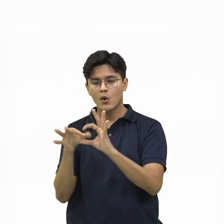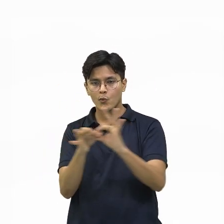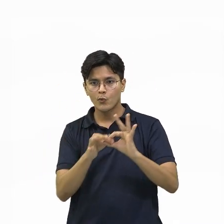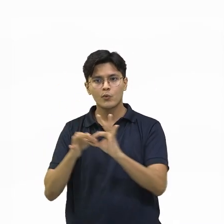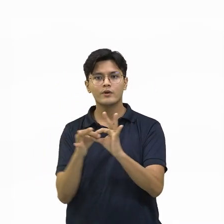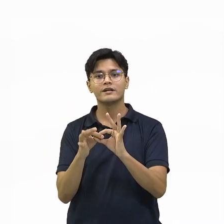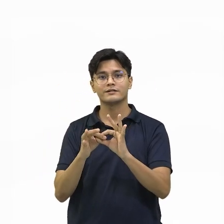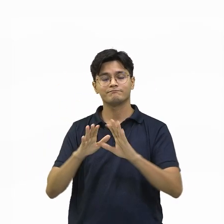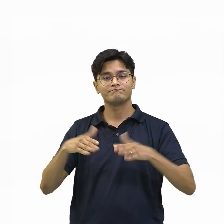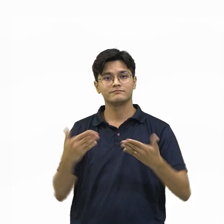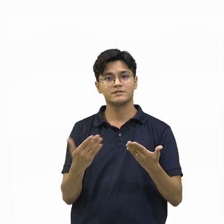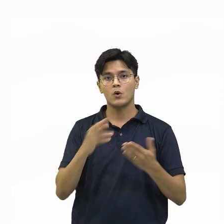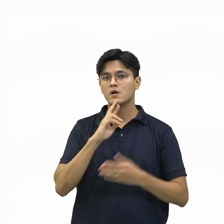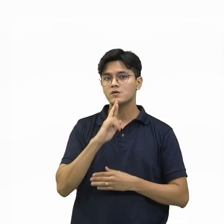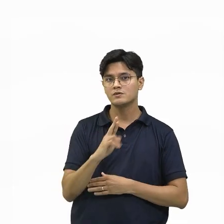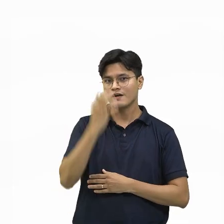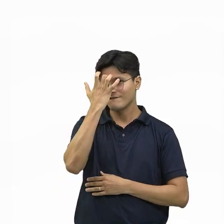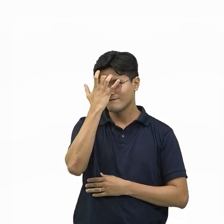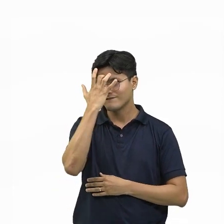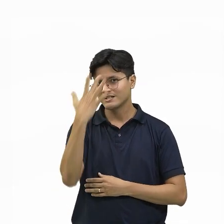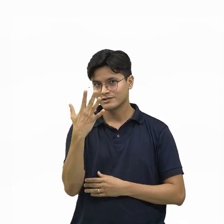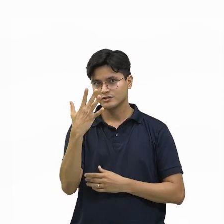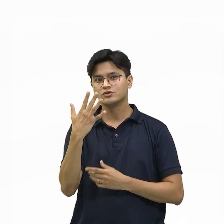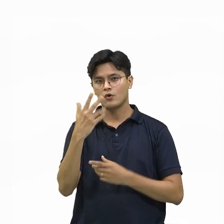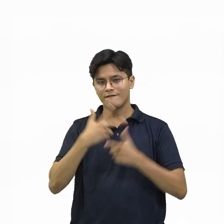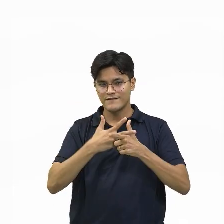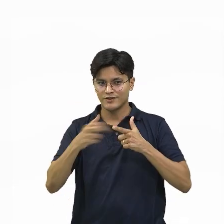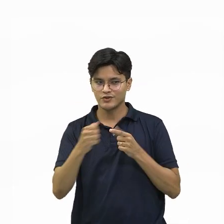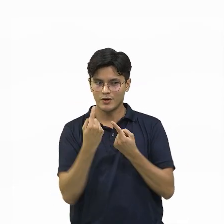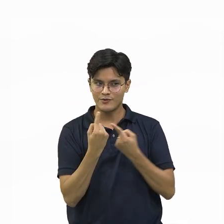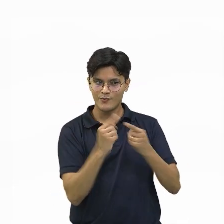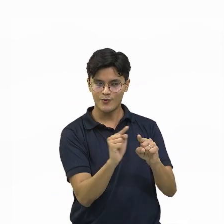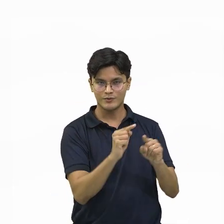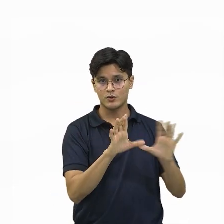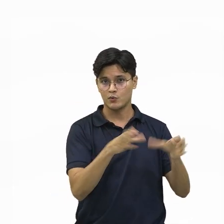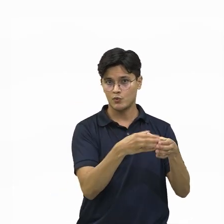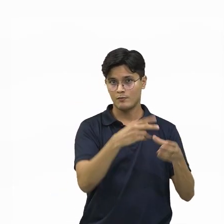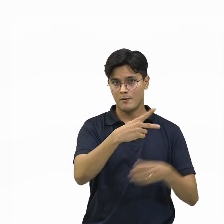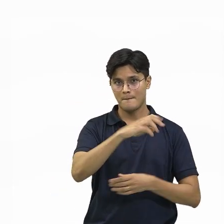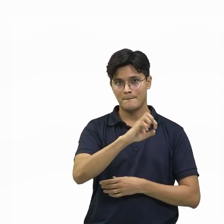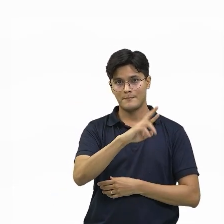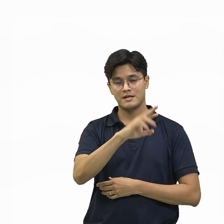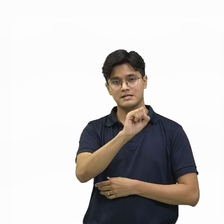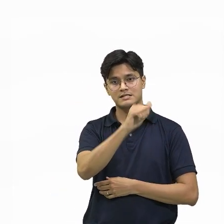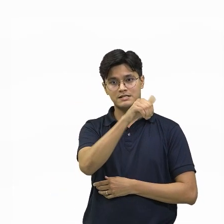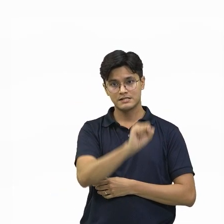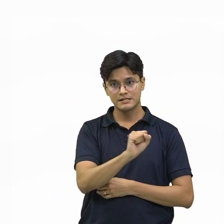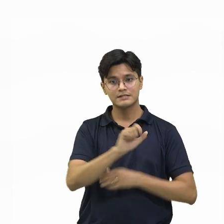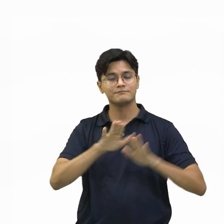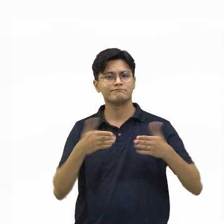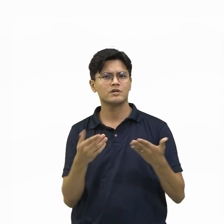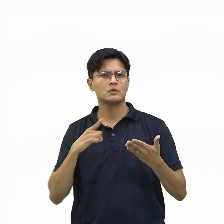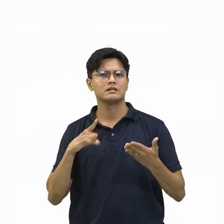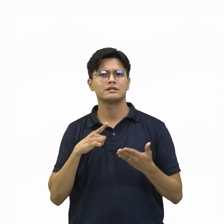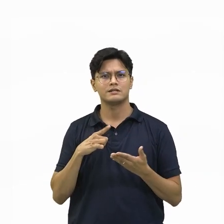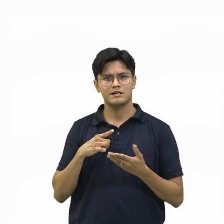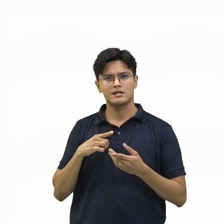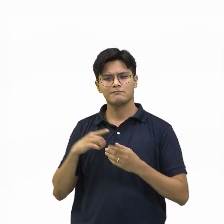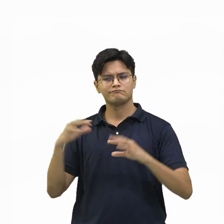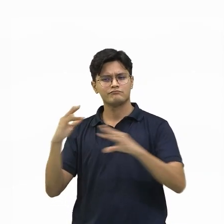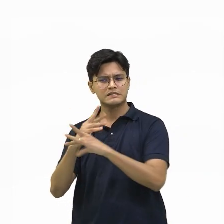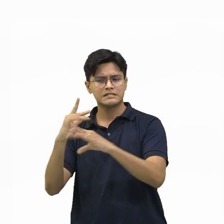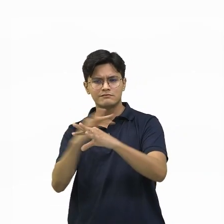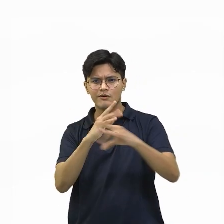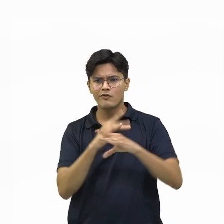em cima da invasão dos persas. Então você tem diversas cidades-estados que inclusive possuíam confronto